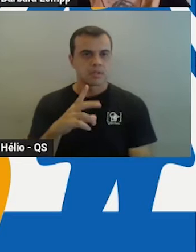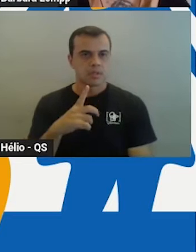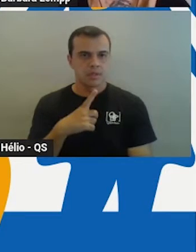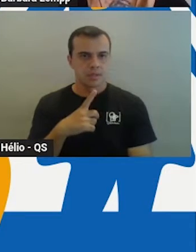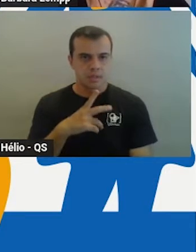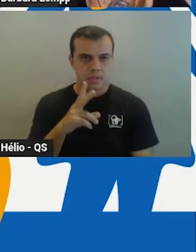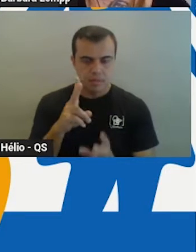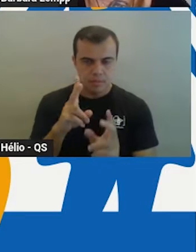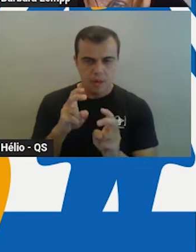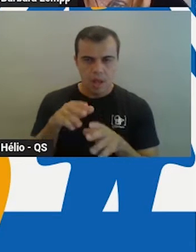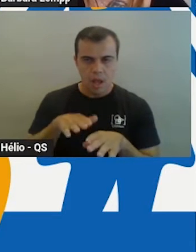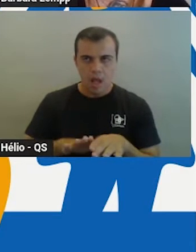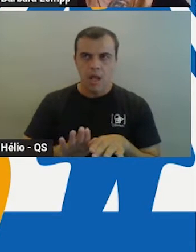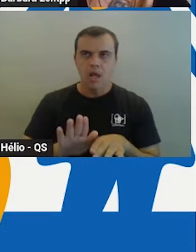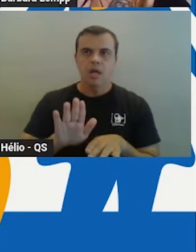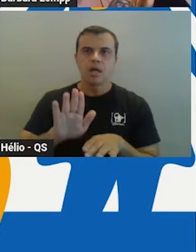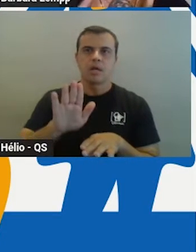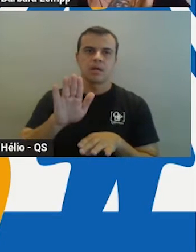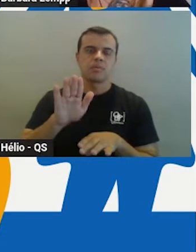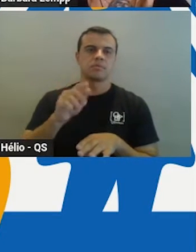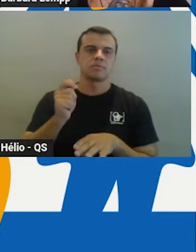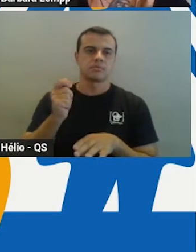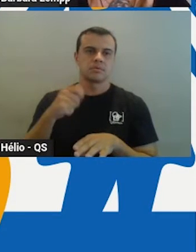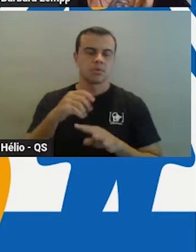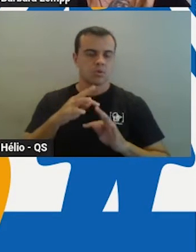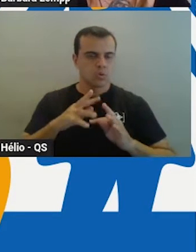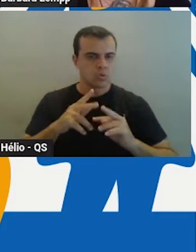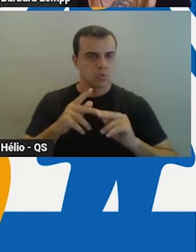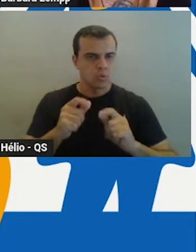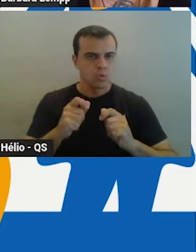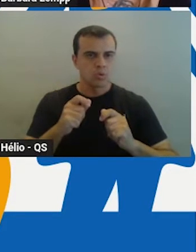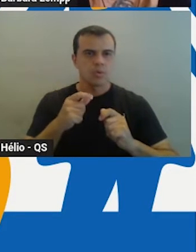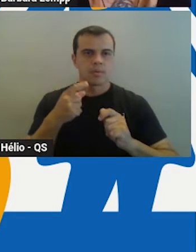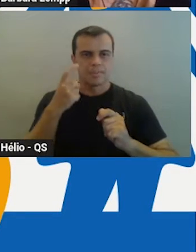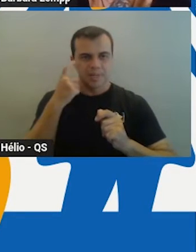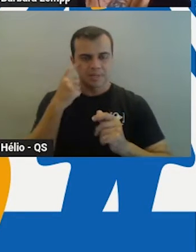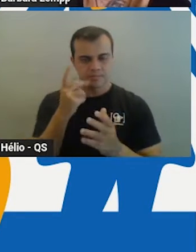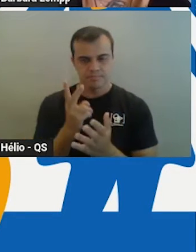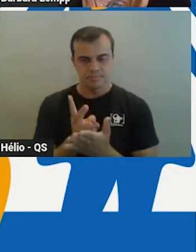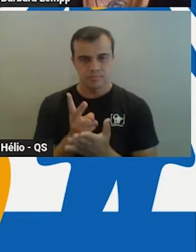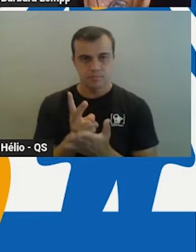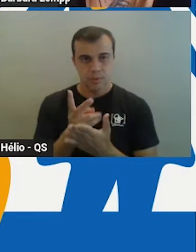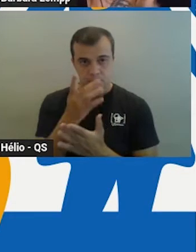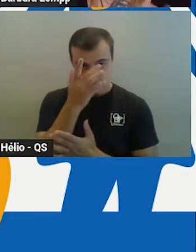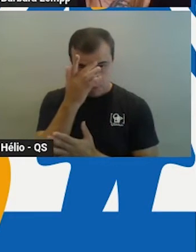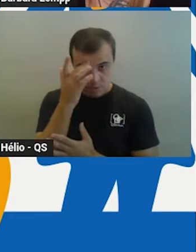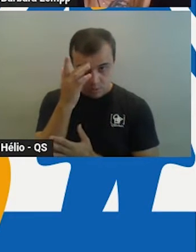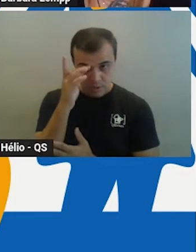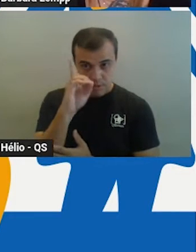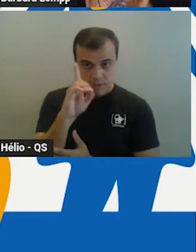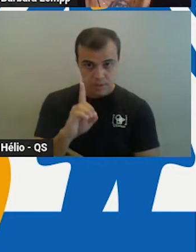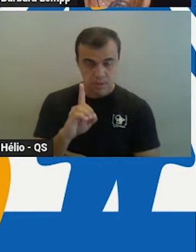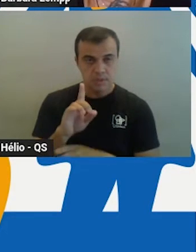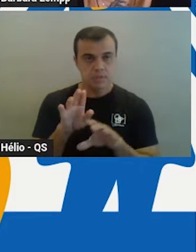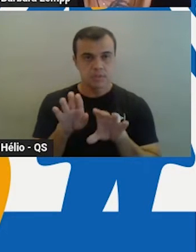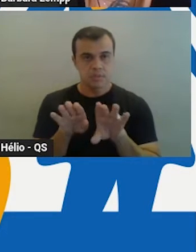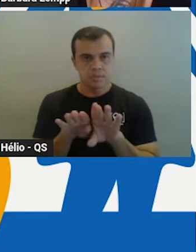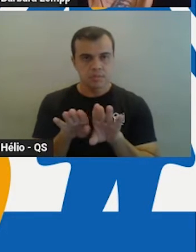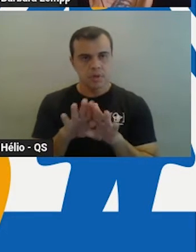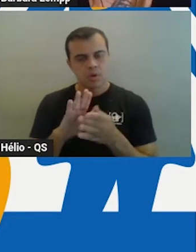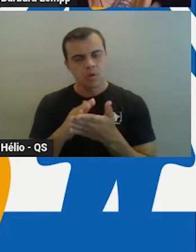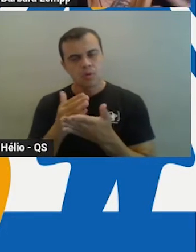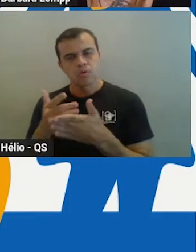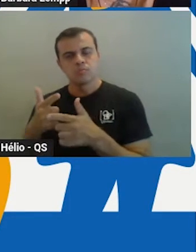de uma rampa de acessibilidade. Isso tudo é pensado, né, nas pessoas com deficiência e até mesmo com alguns outros